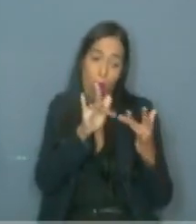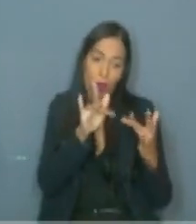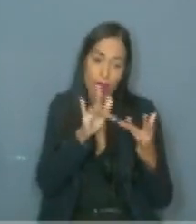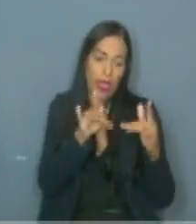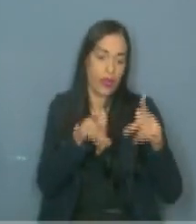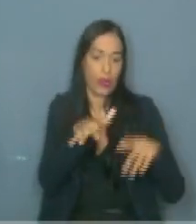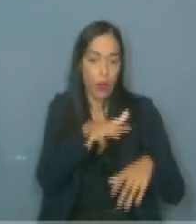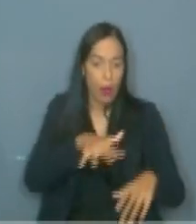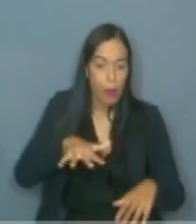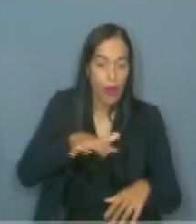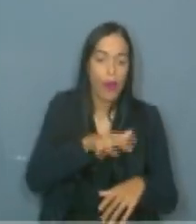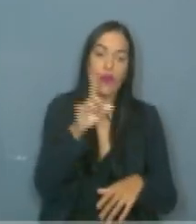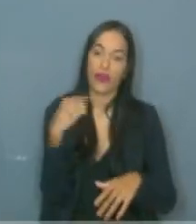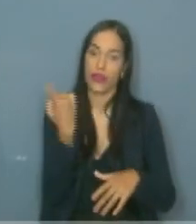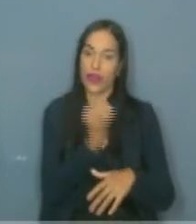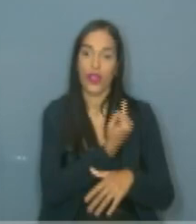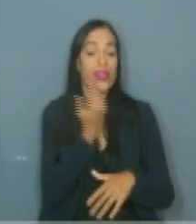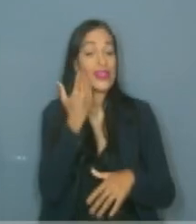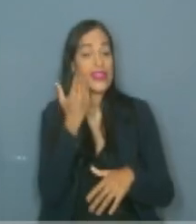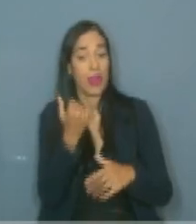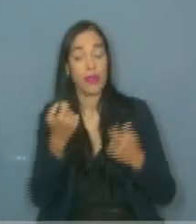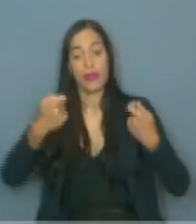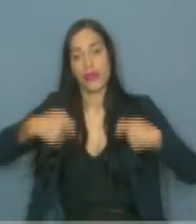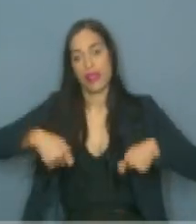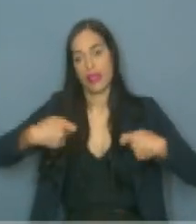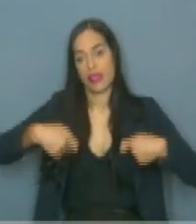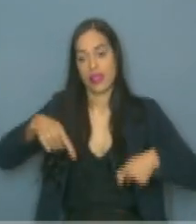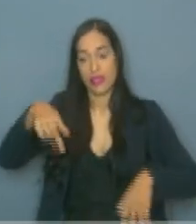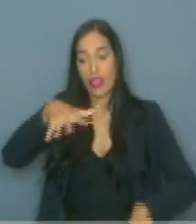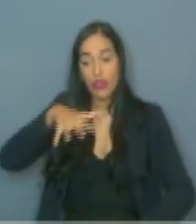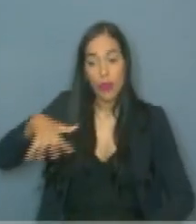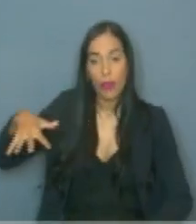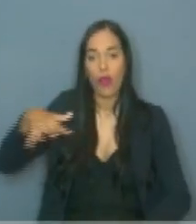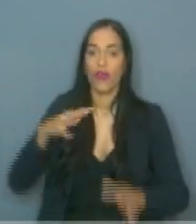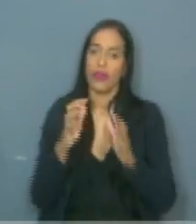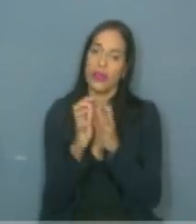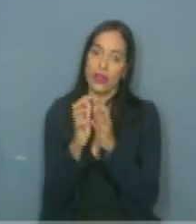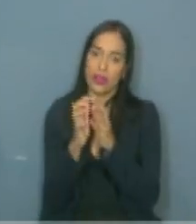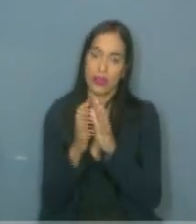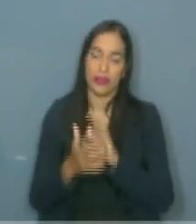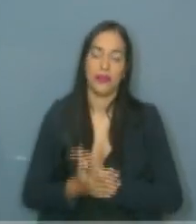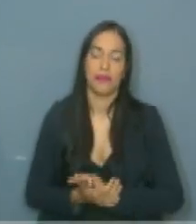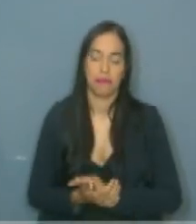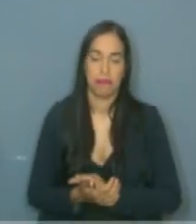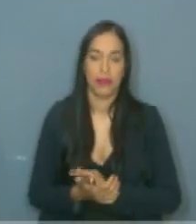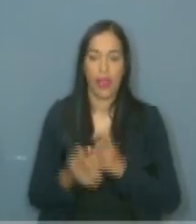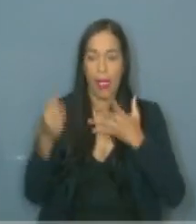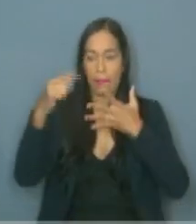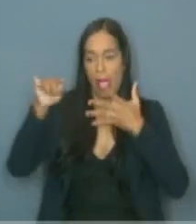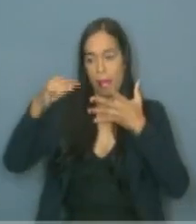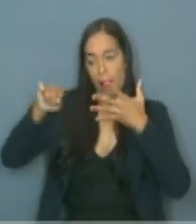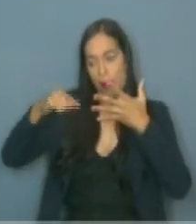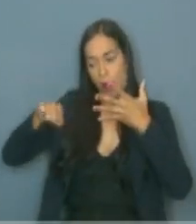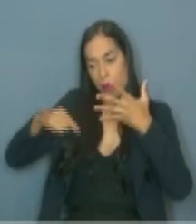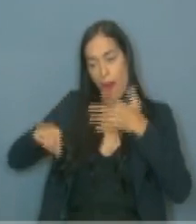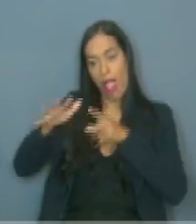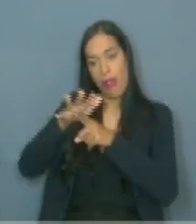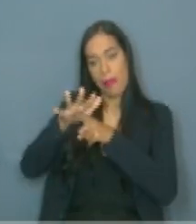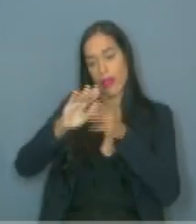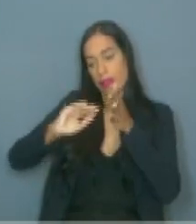recifense e compreendemos bem as suas necessidades. Vale salientar aqui algumas emendas minhas que estão sendo